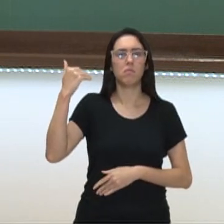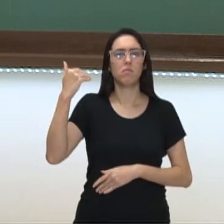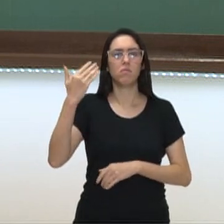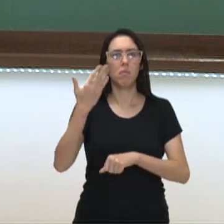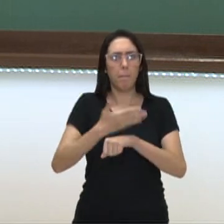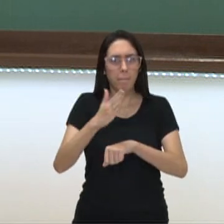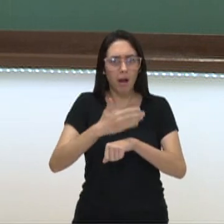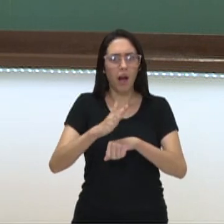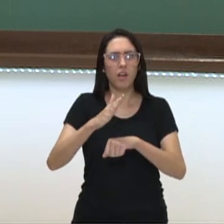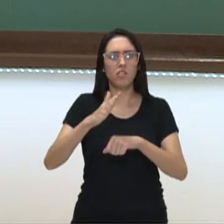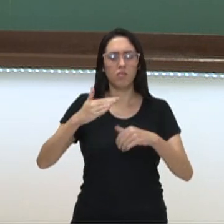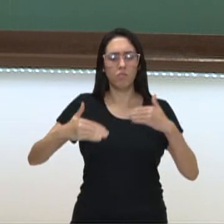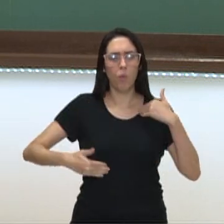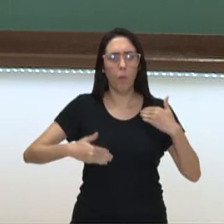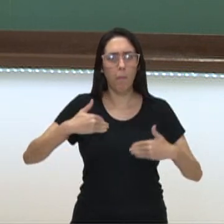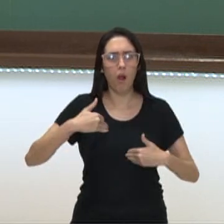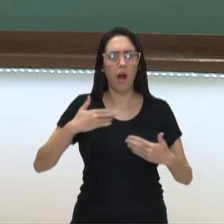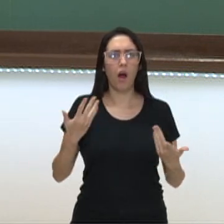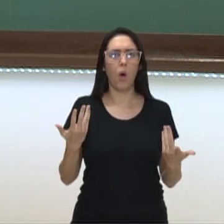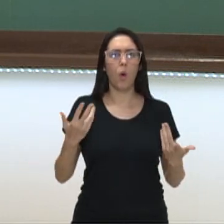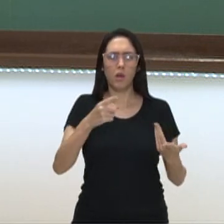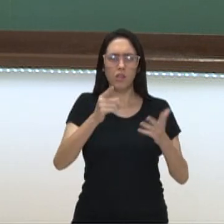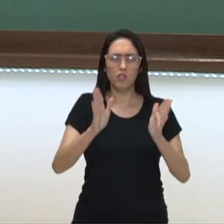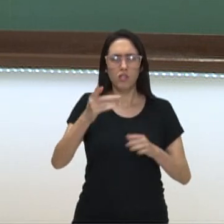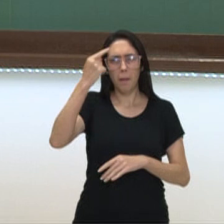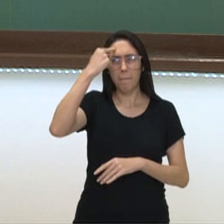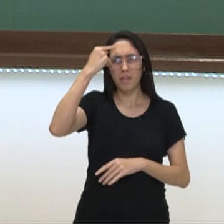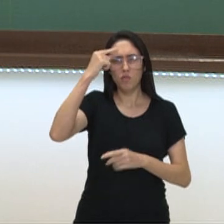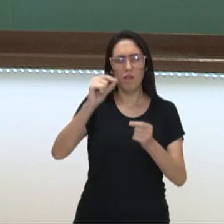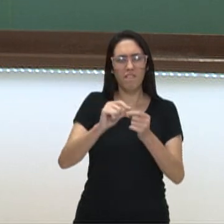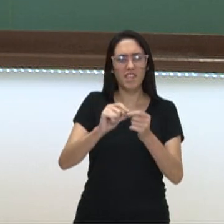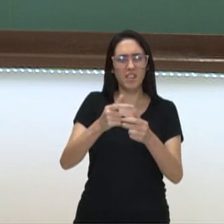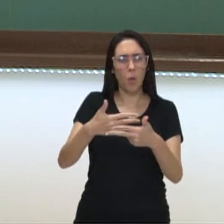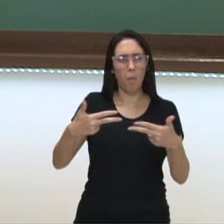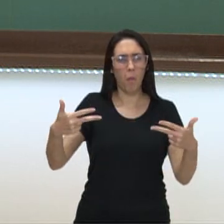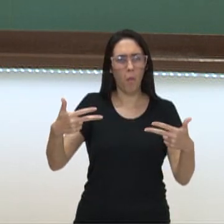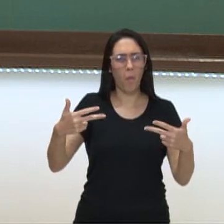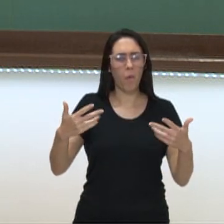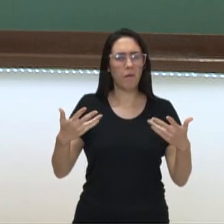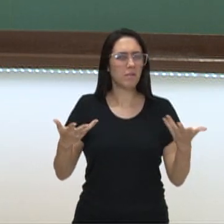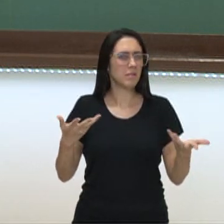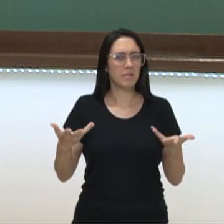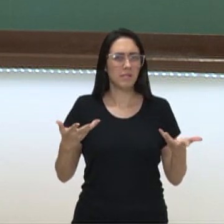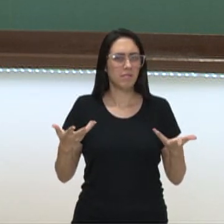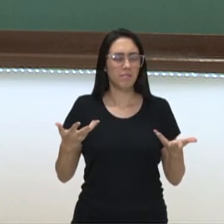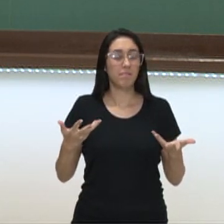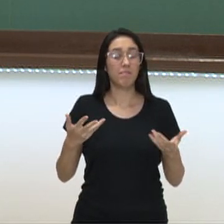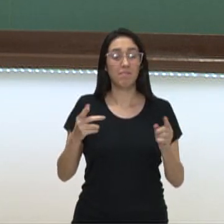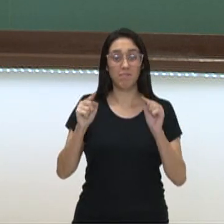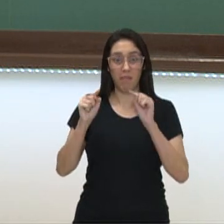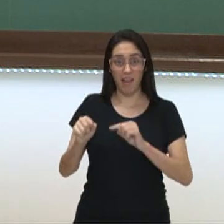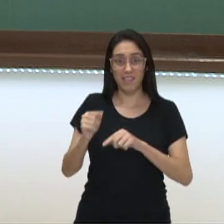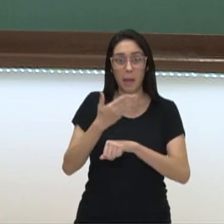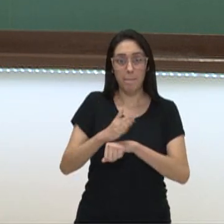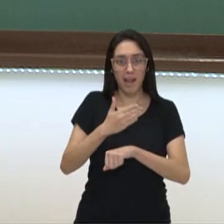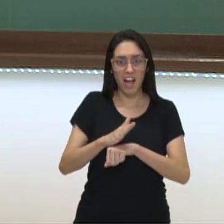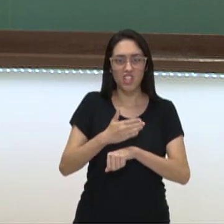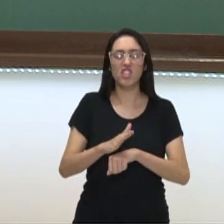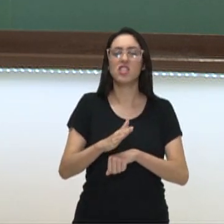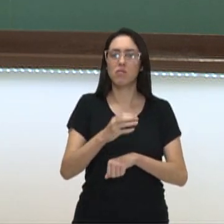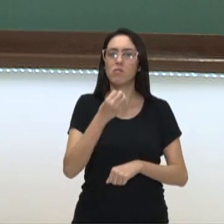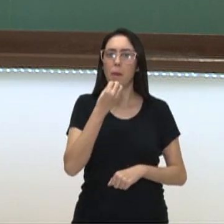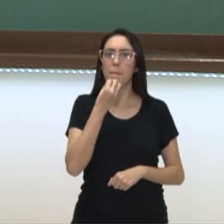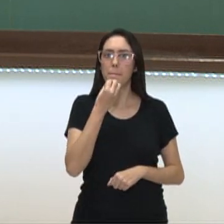ou já não pensou em fazer alguma dessas práticas? Né? Essas práticas são bem interessantes, elas acabam